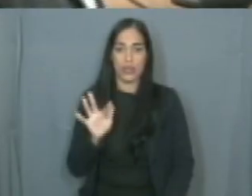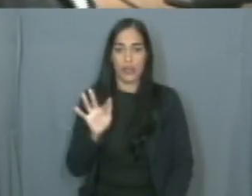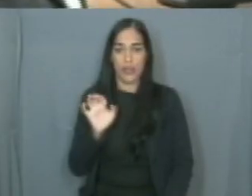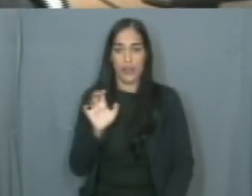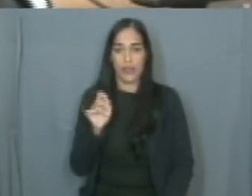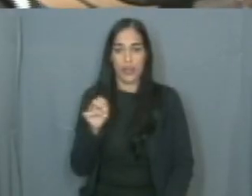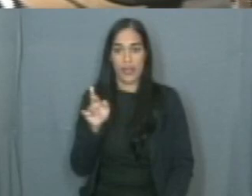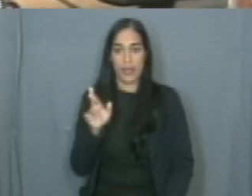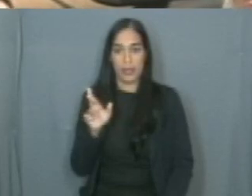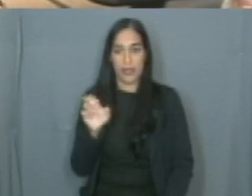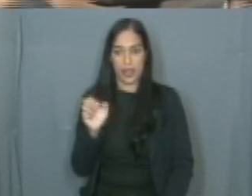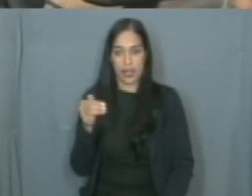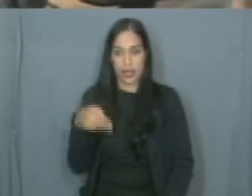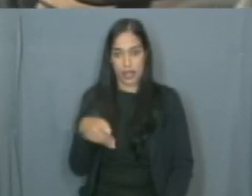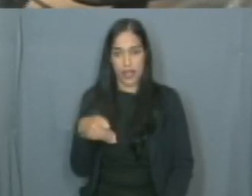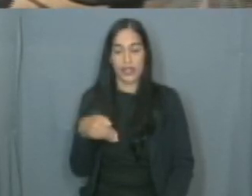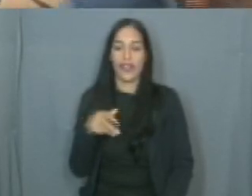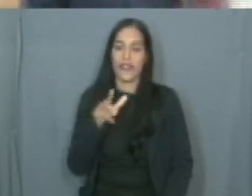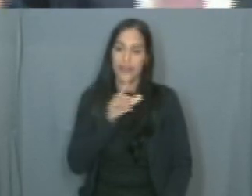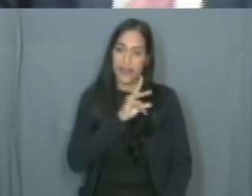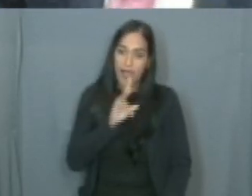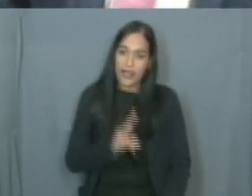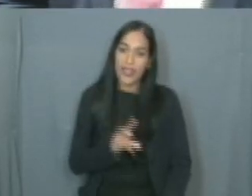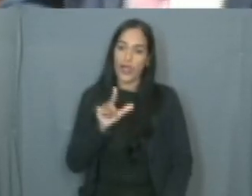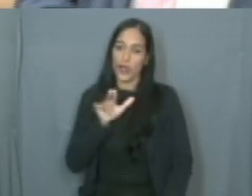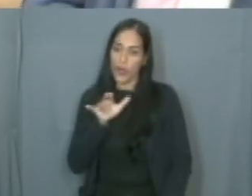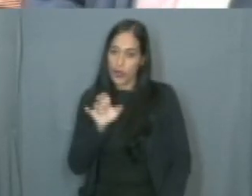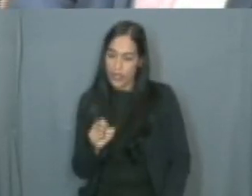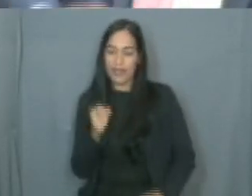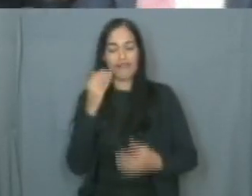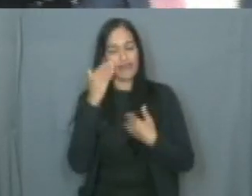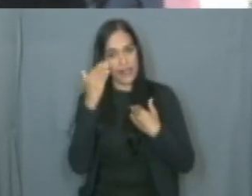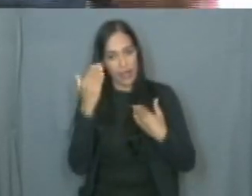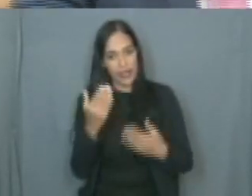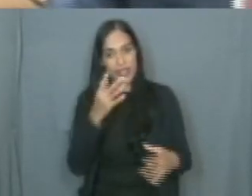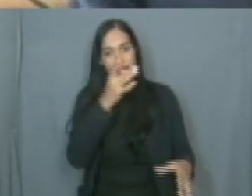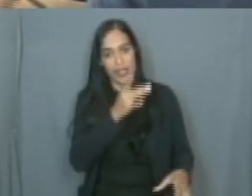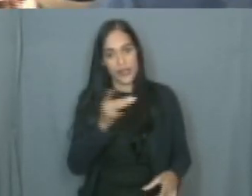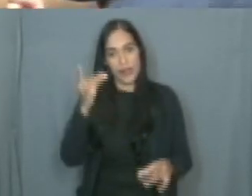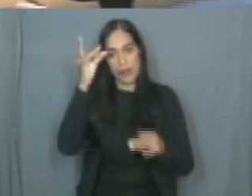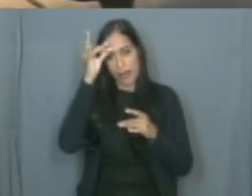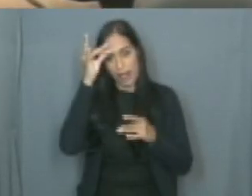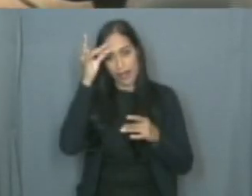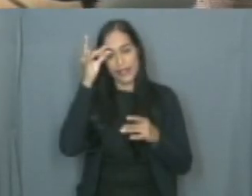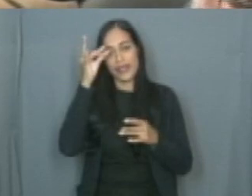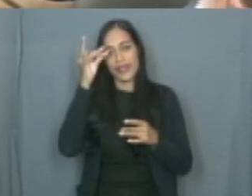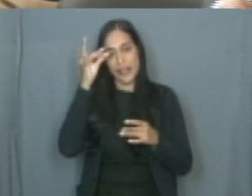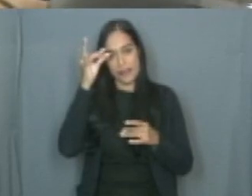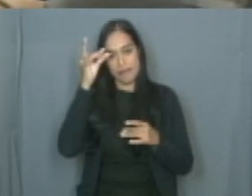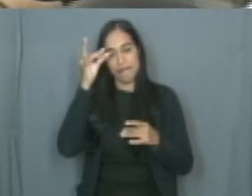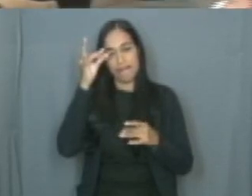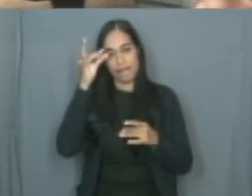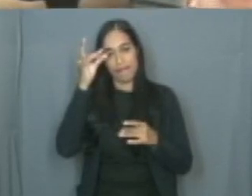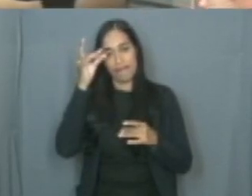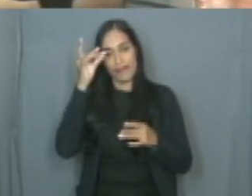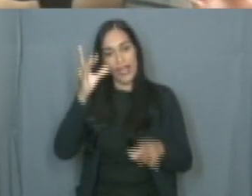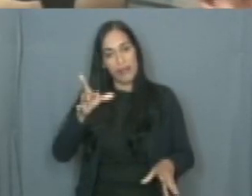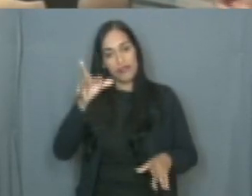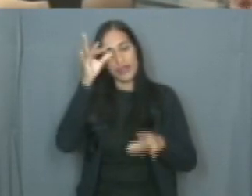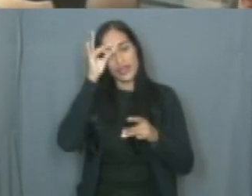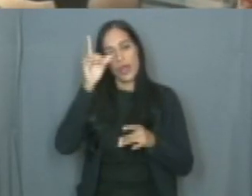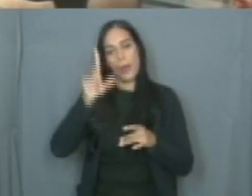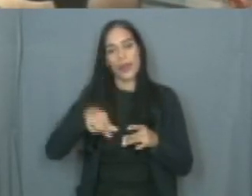Felipe Alecrim. Luiz Eustáquio, agradeço a parte de Vossa Excelência, quero me incorporar a esse